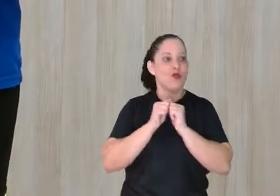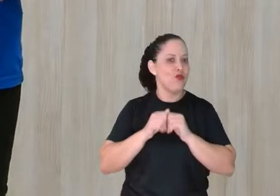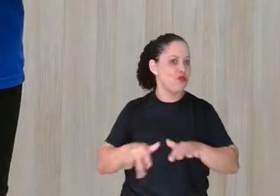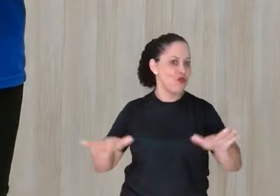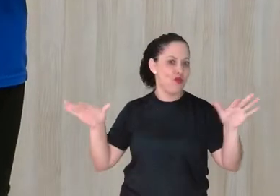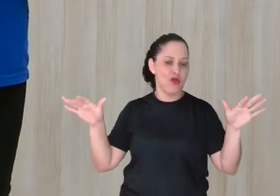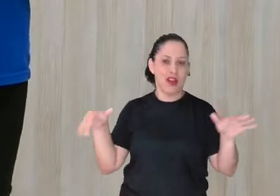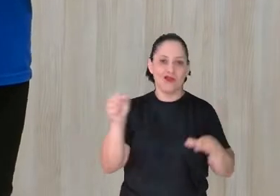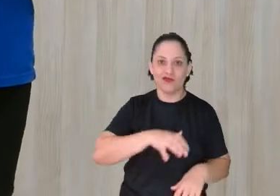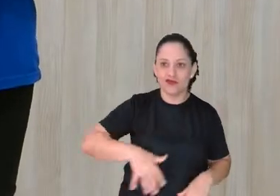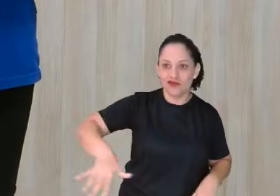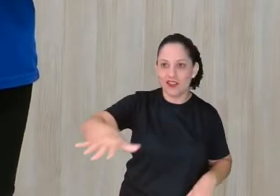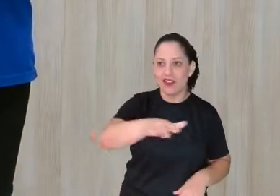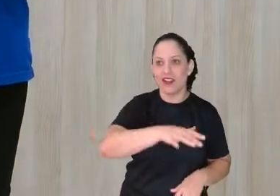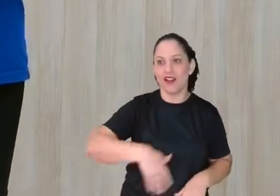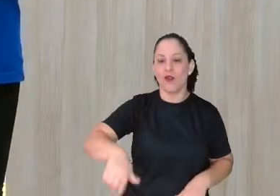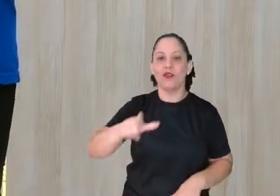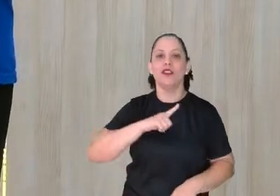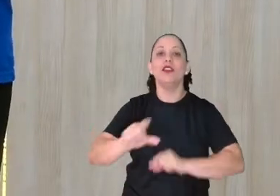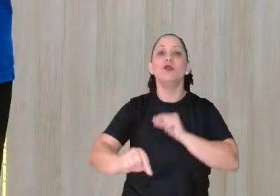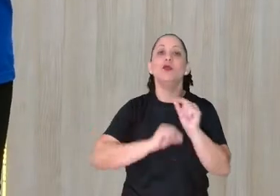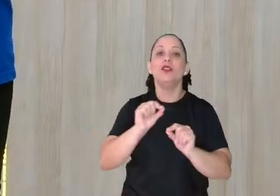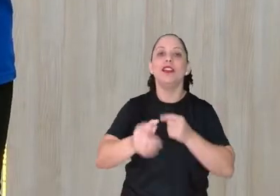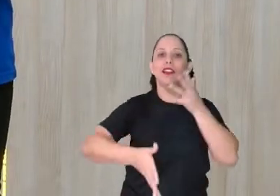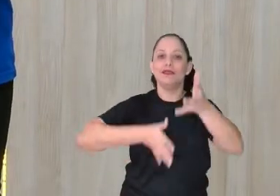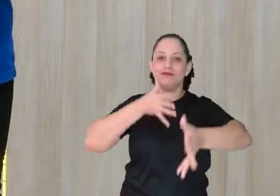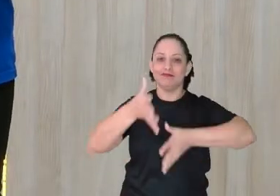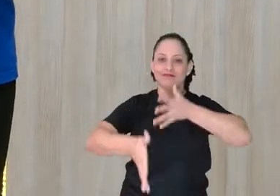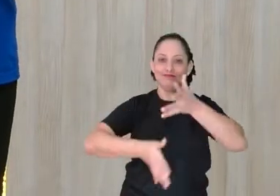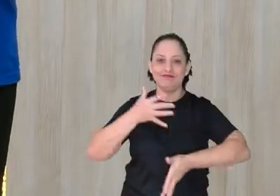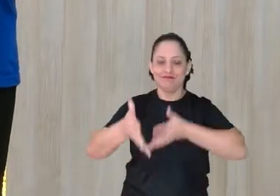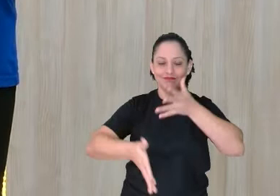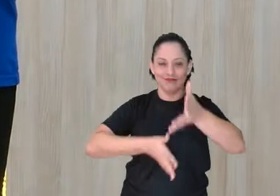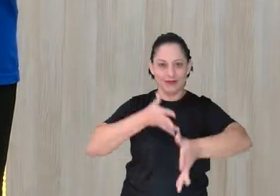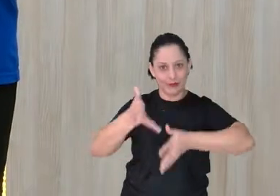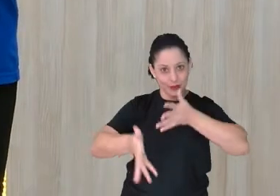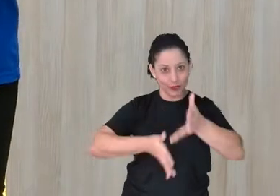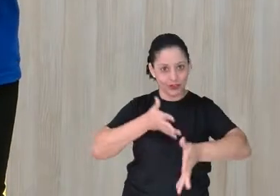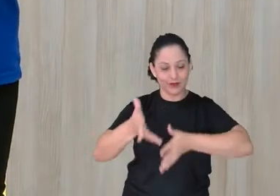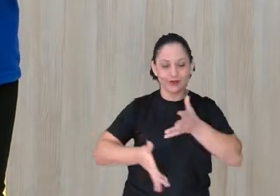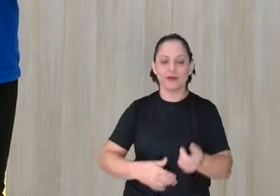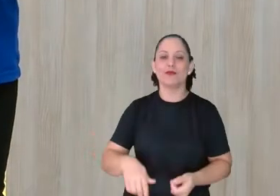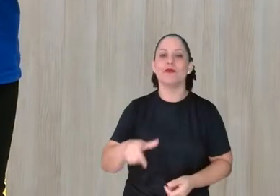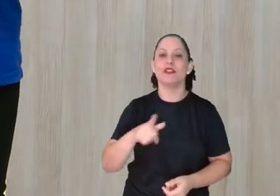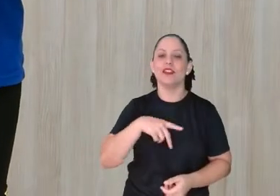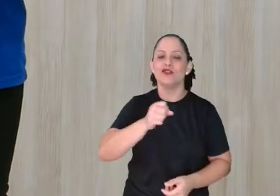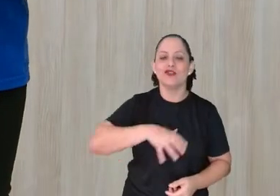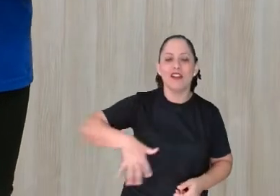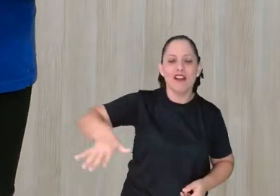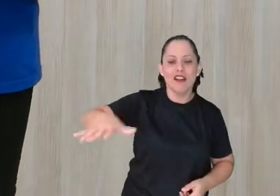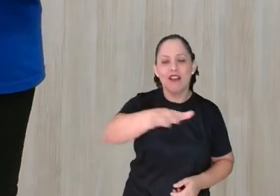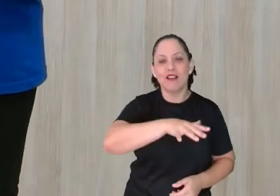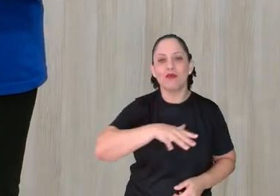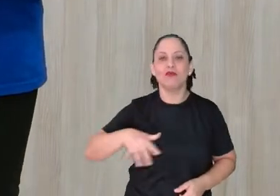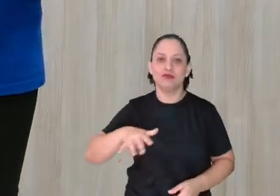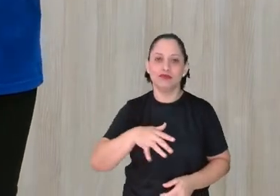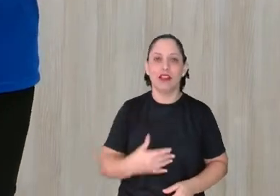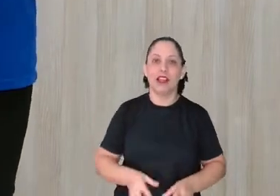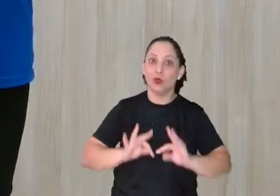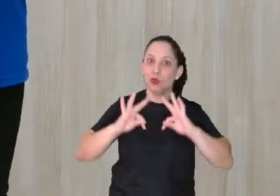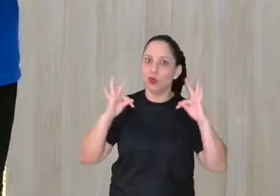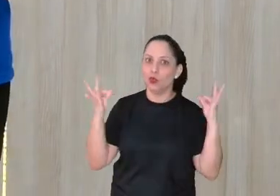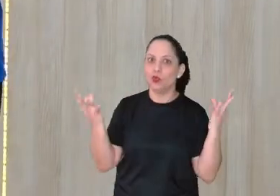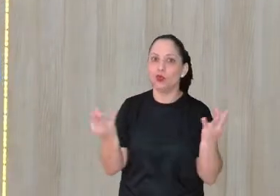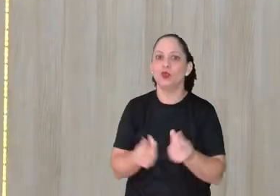todos, né, nós contamos com a língua brasileira de sinais para trazer, a partir de todos esses movimentos, né, gente,